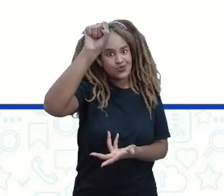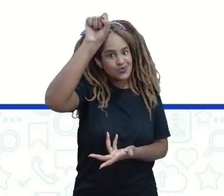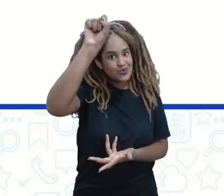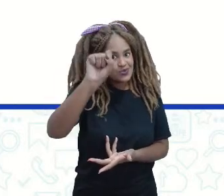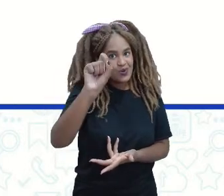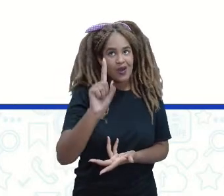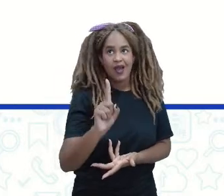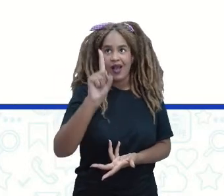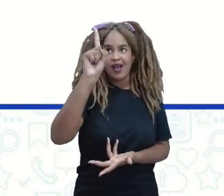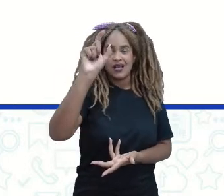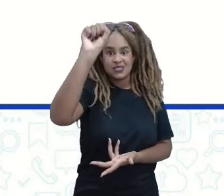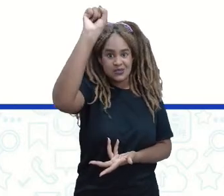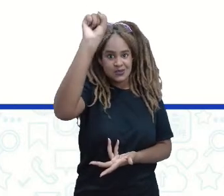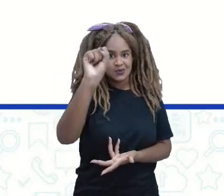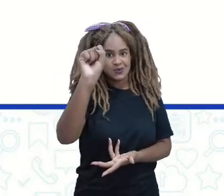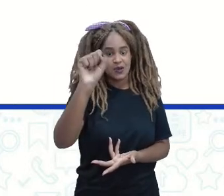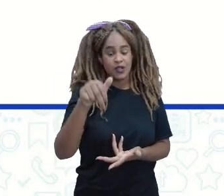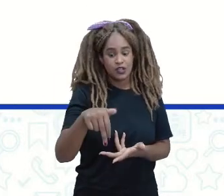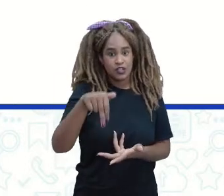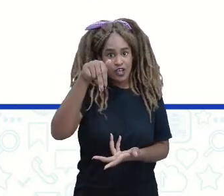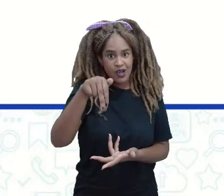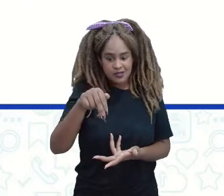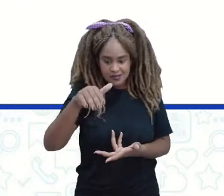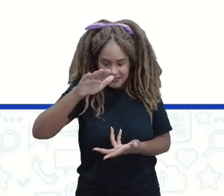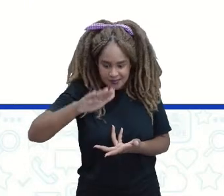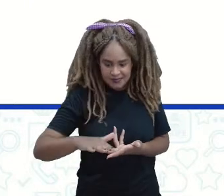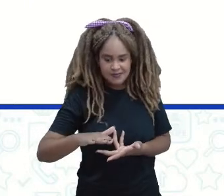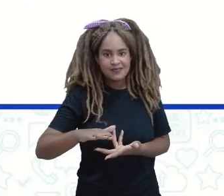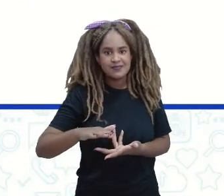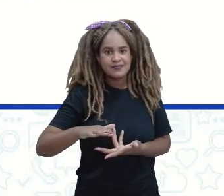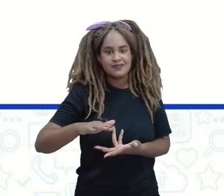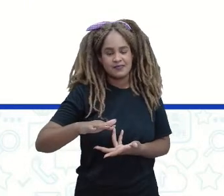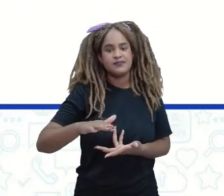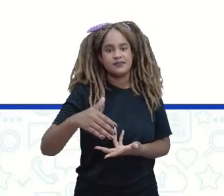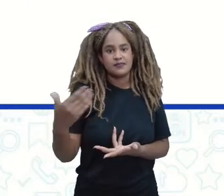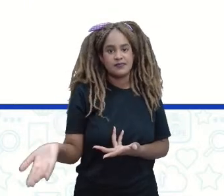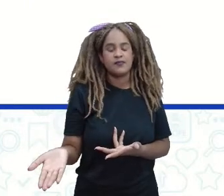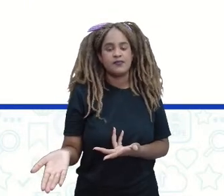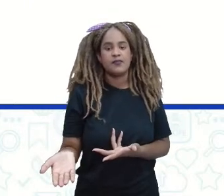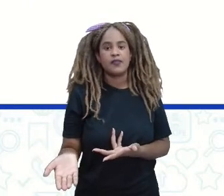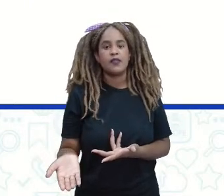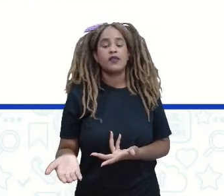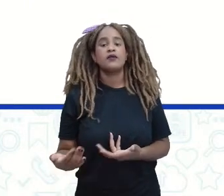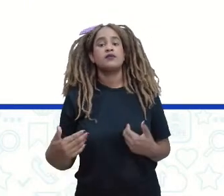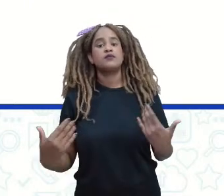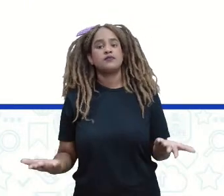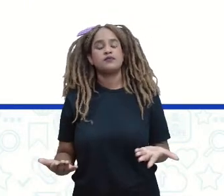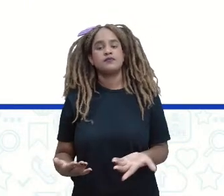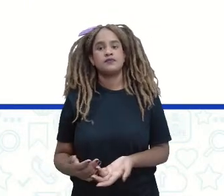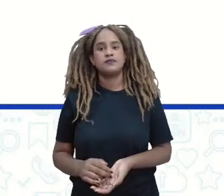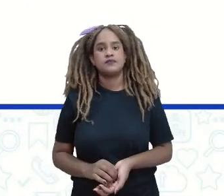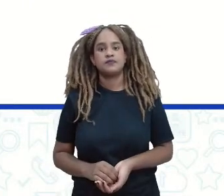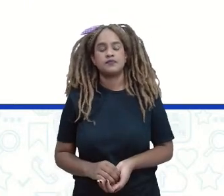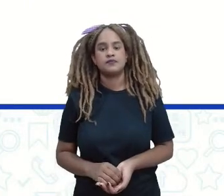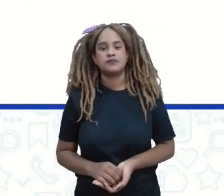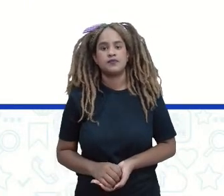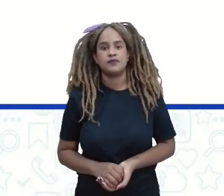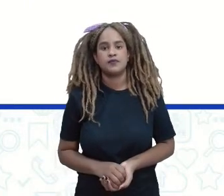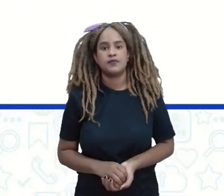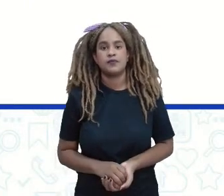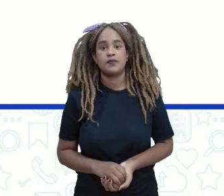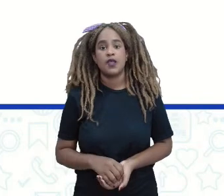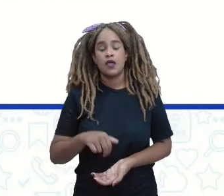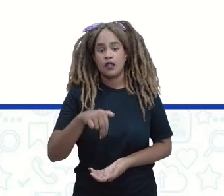um S em cima e o norte para baixo. Então, ó, o norte magnético e o norte geográfico, eles estão